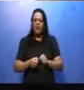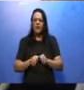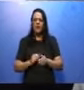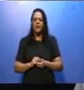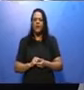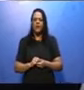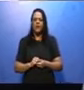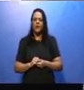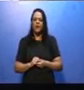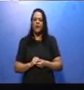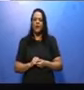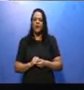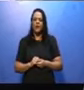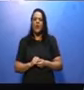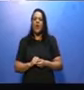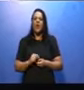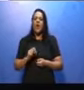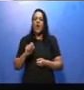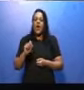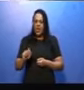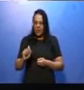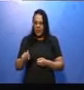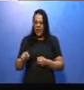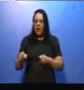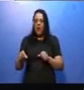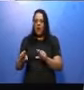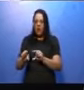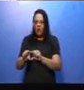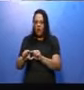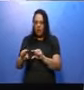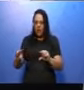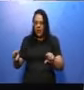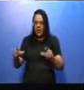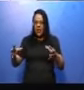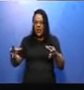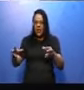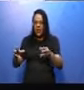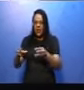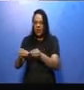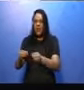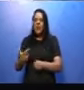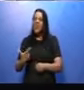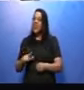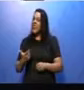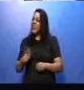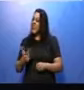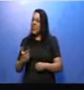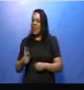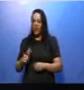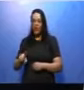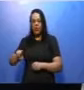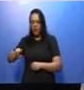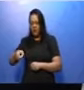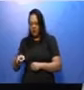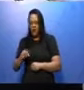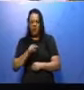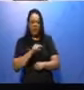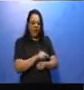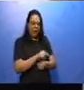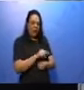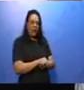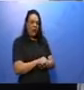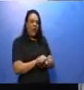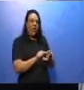vírgulas. Olha o macetinho. A restritiva não possui vírgulas. A explicativa, já está explicando, vai estar ali